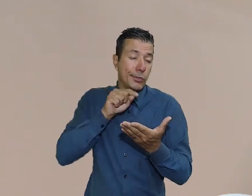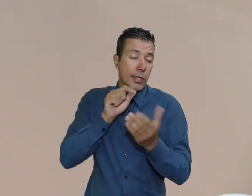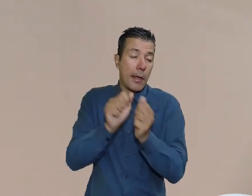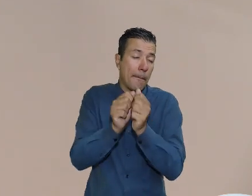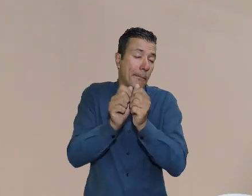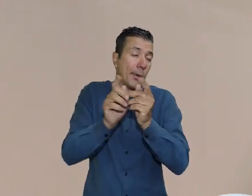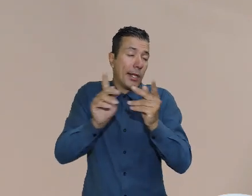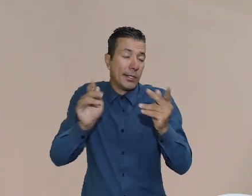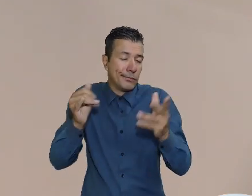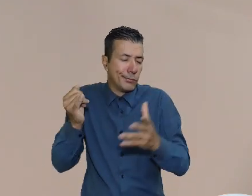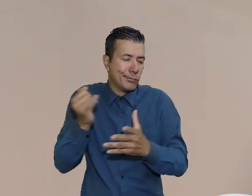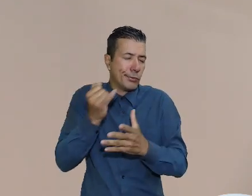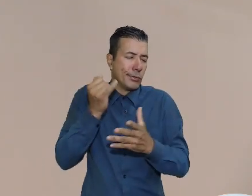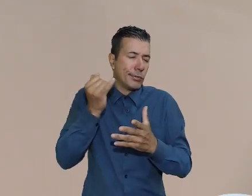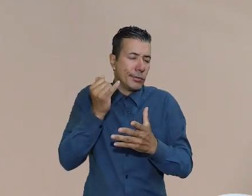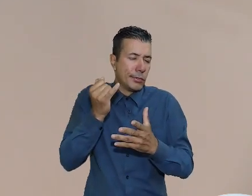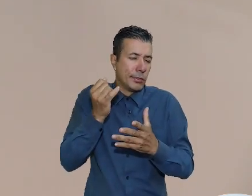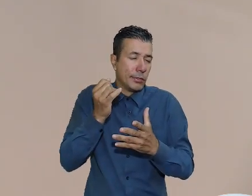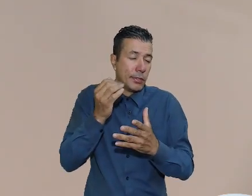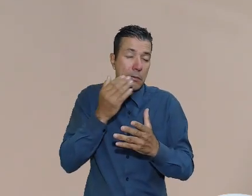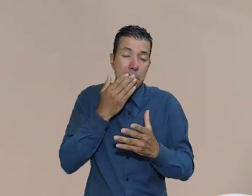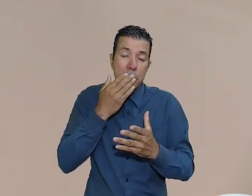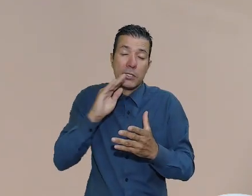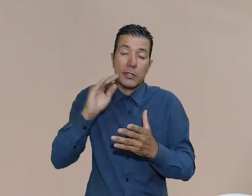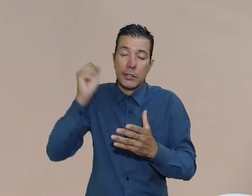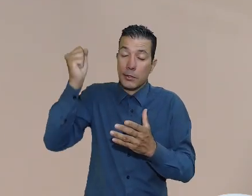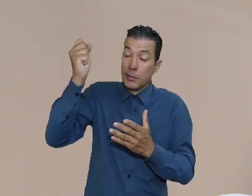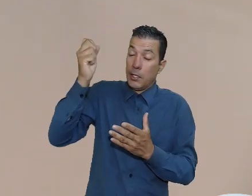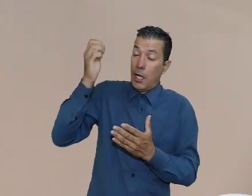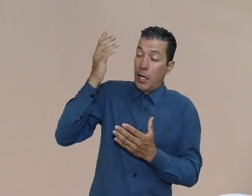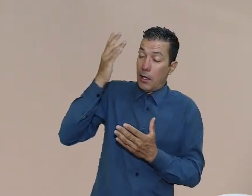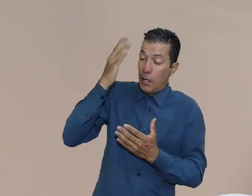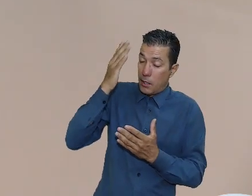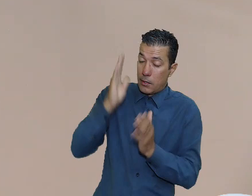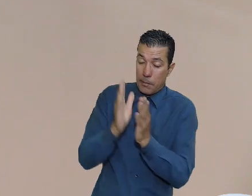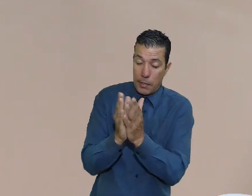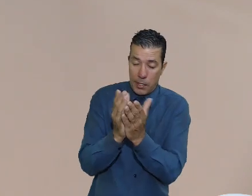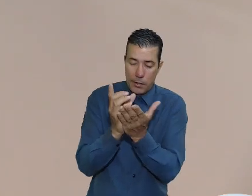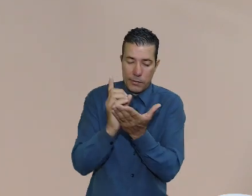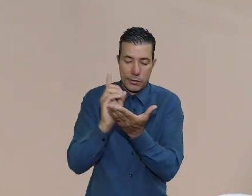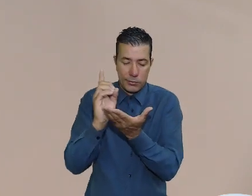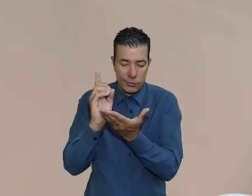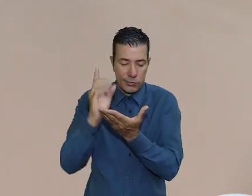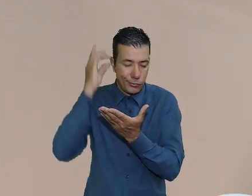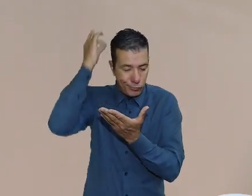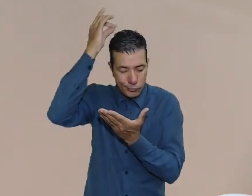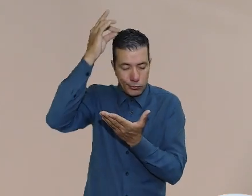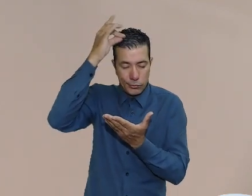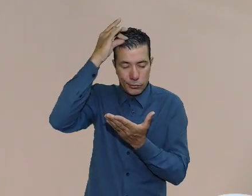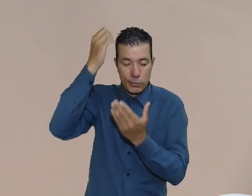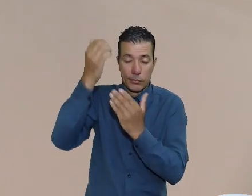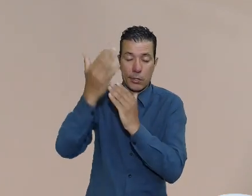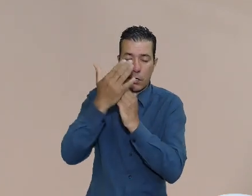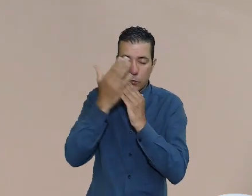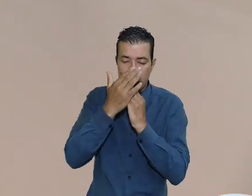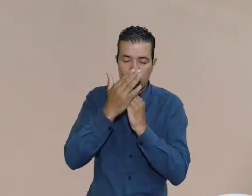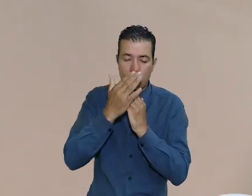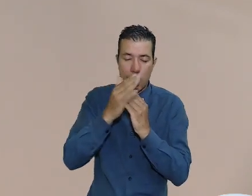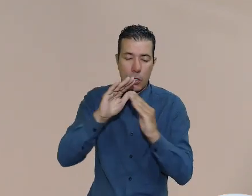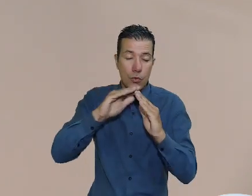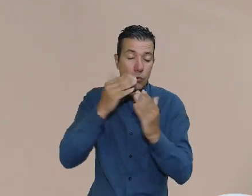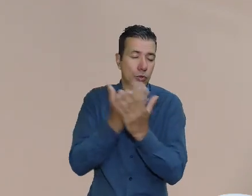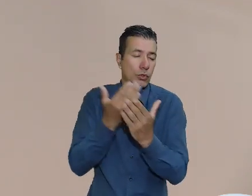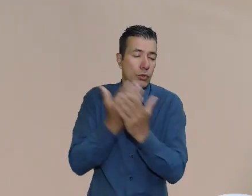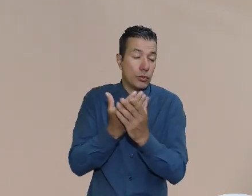livro de Apocalipse, e para isso queremos pedir a iluminação do teu Espírito Santo, para que ele venha conduzir esta classe bíblica, este estudo